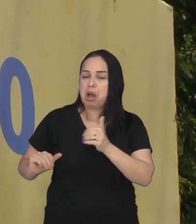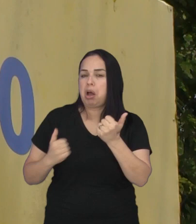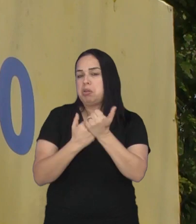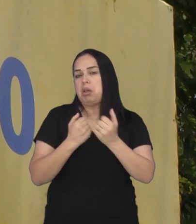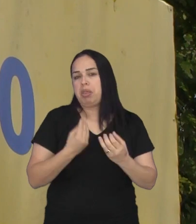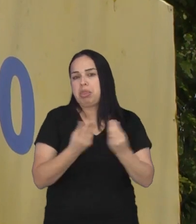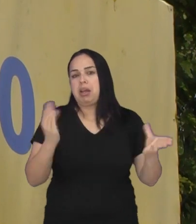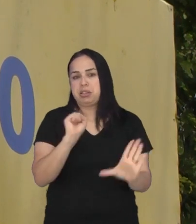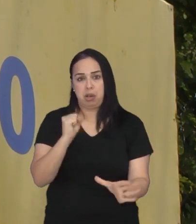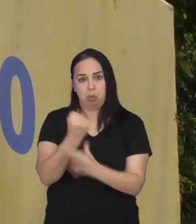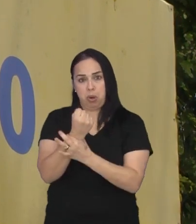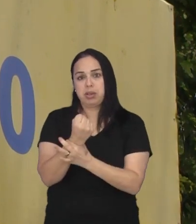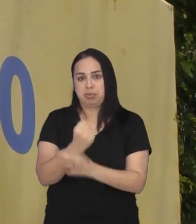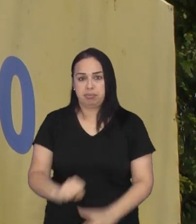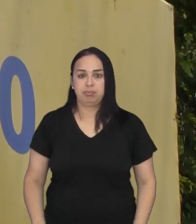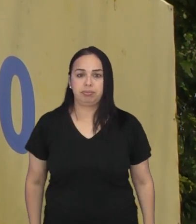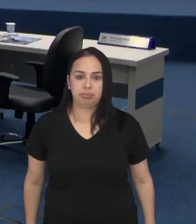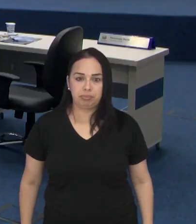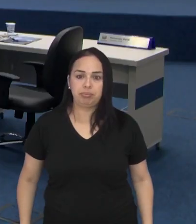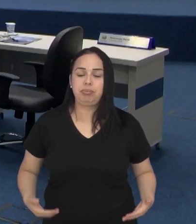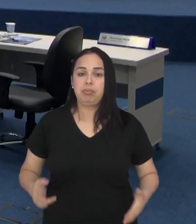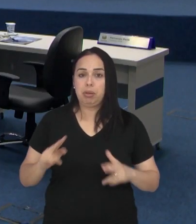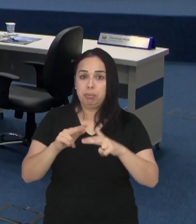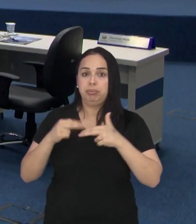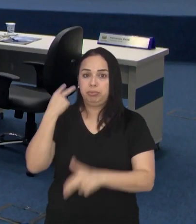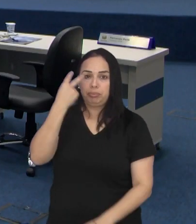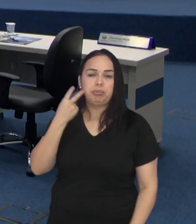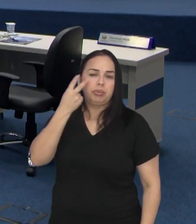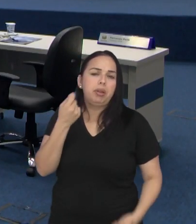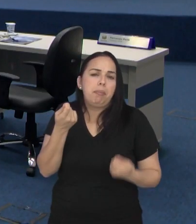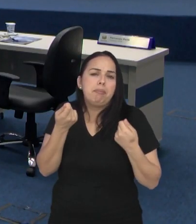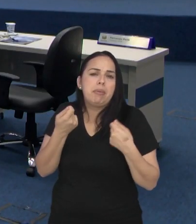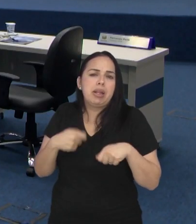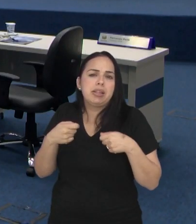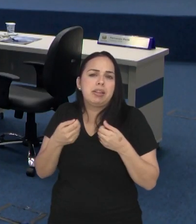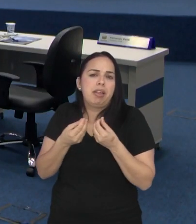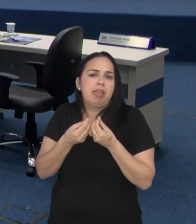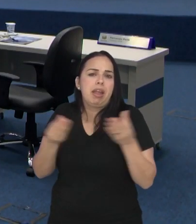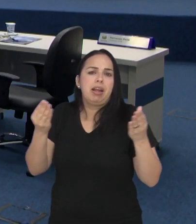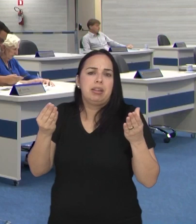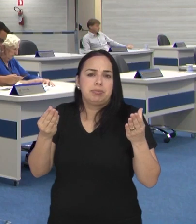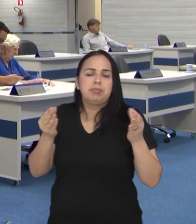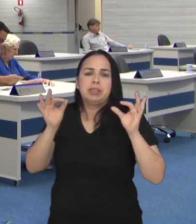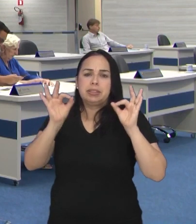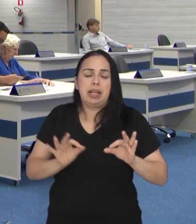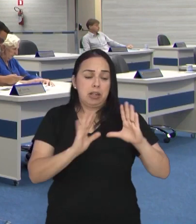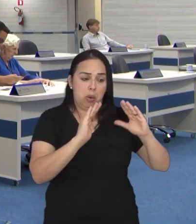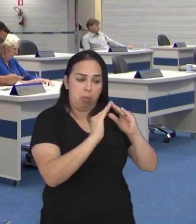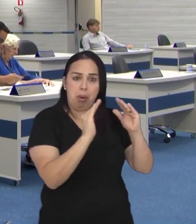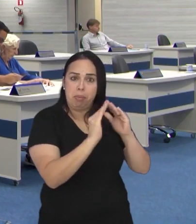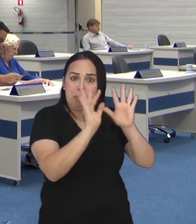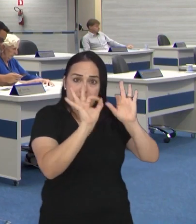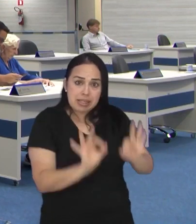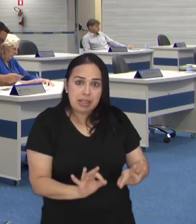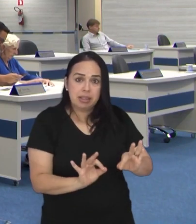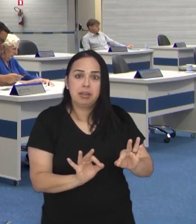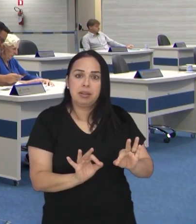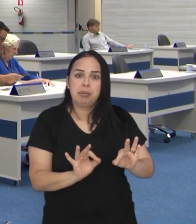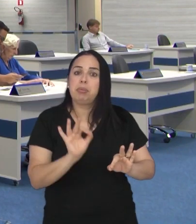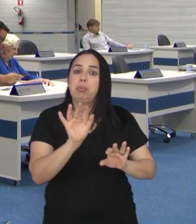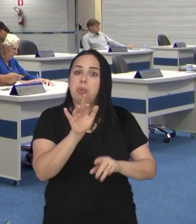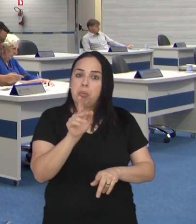com penalidades previstas. Além da multa, o infrator pode pegar de 2 a 4 anos de prisão.